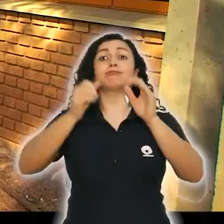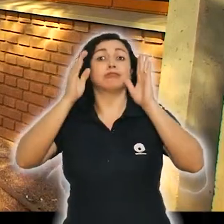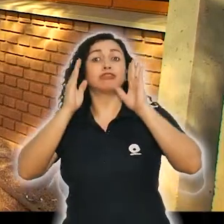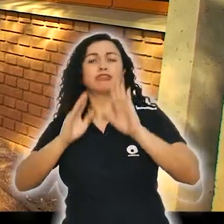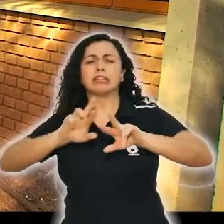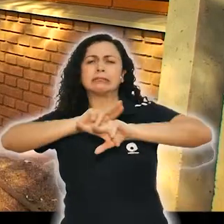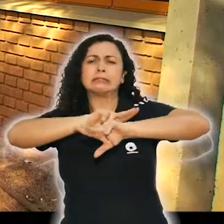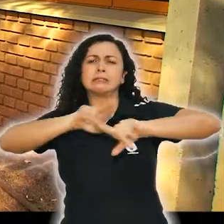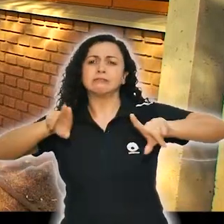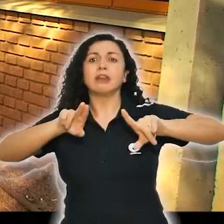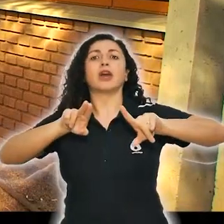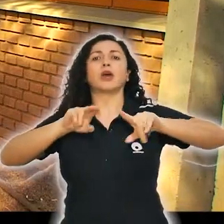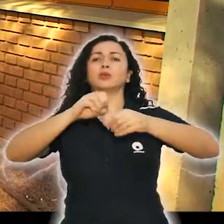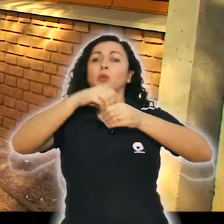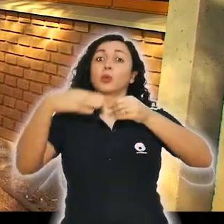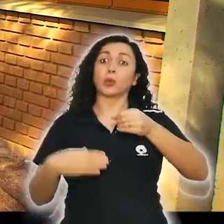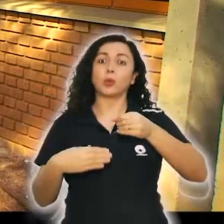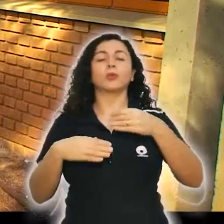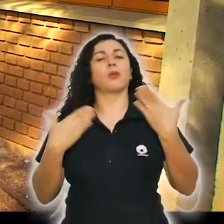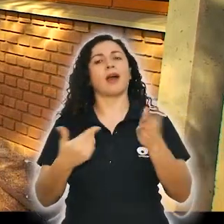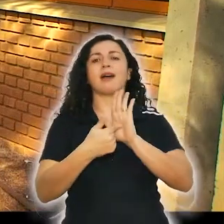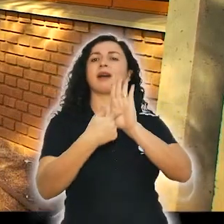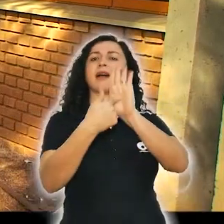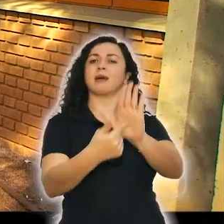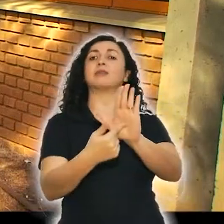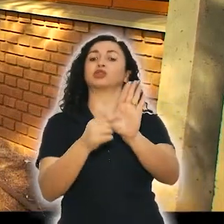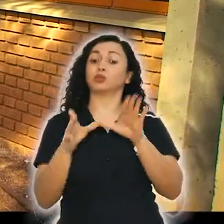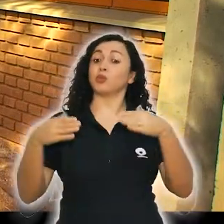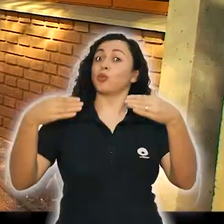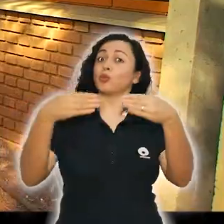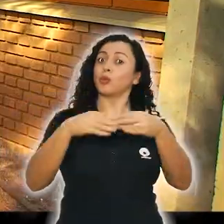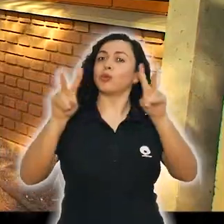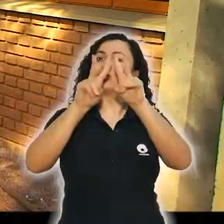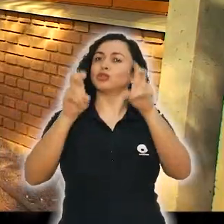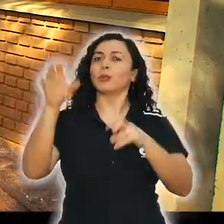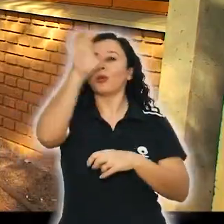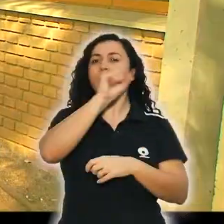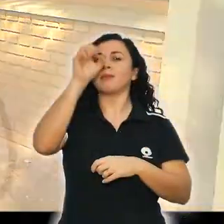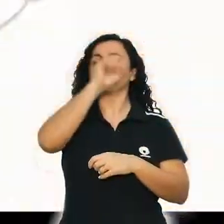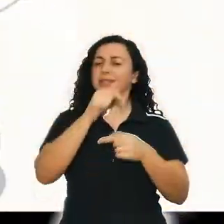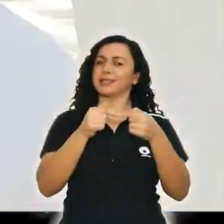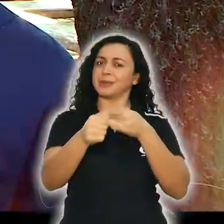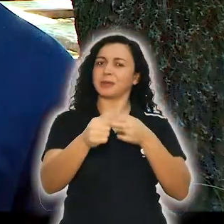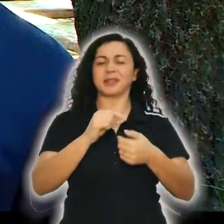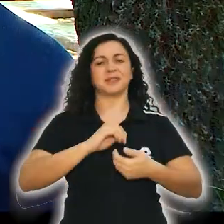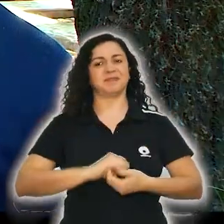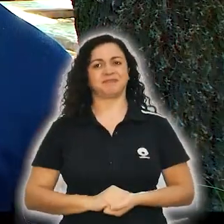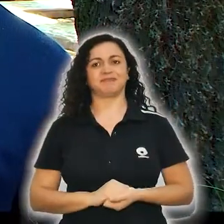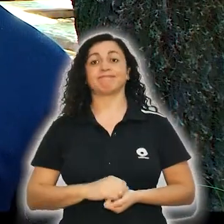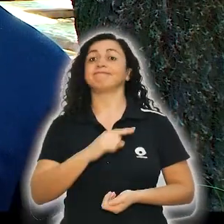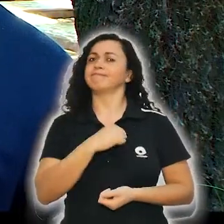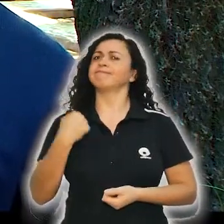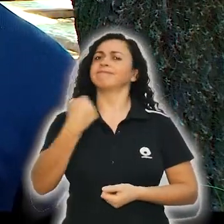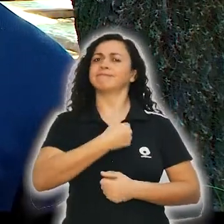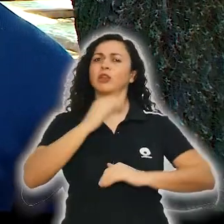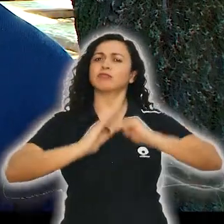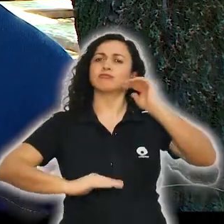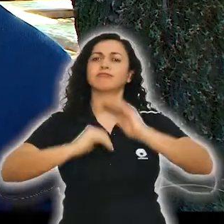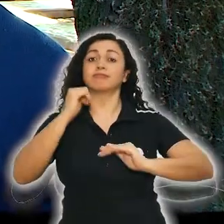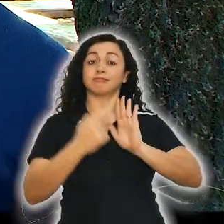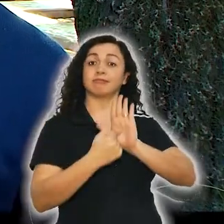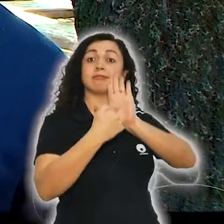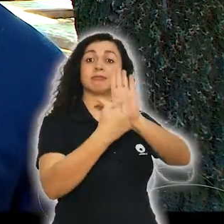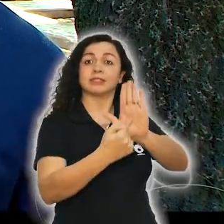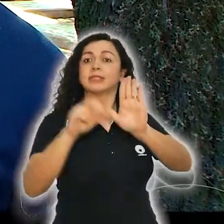ou assimilado todo esse conteúdo, eles têm que fazer uma apresentação em grupo sobre o que aprenderam durante a semana. A gente desenvolveu uma